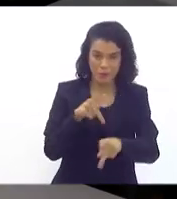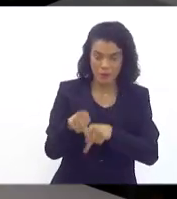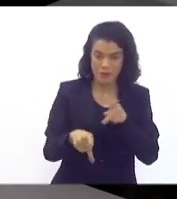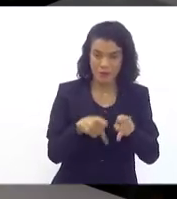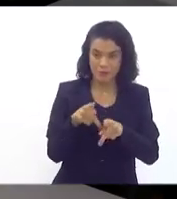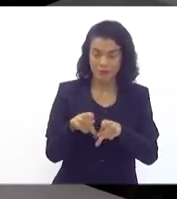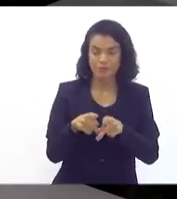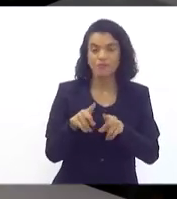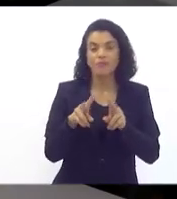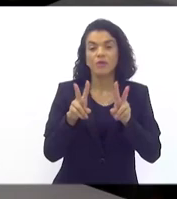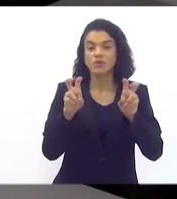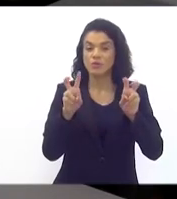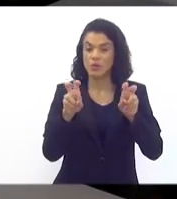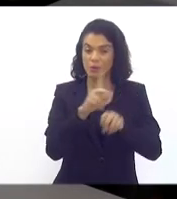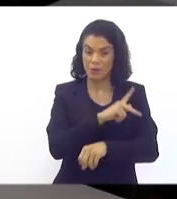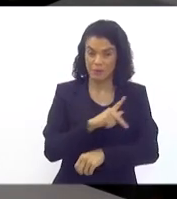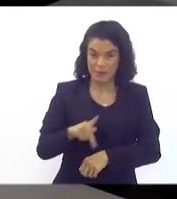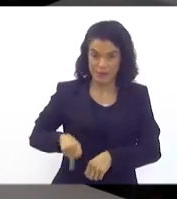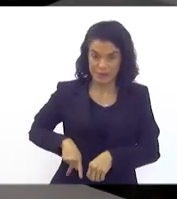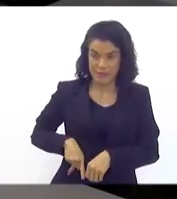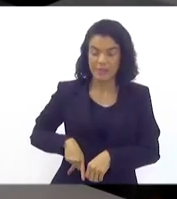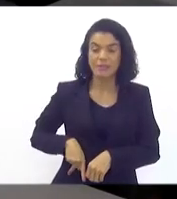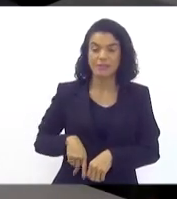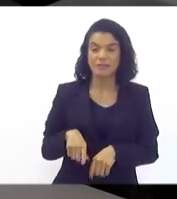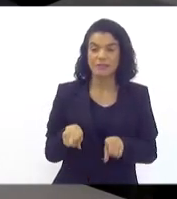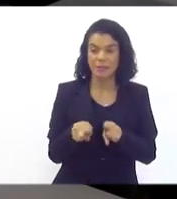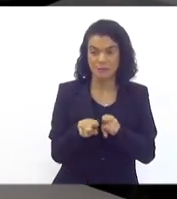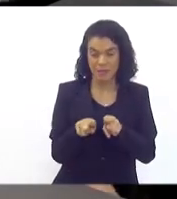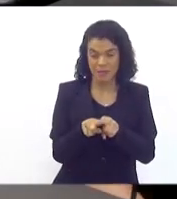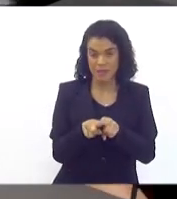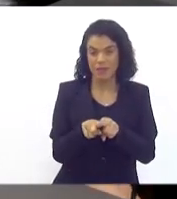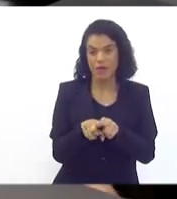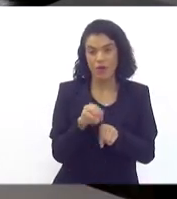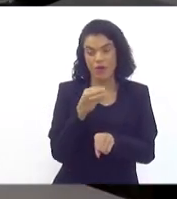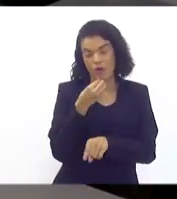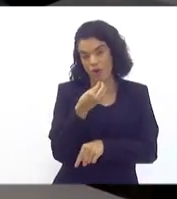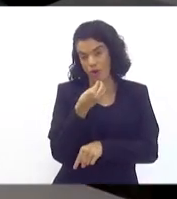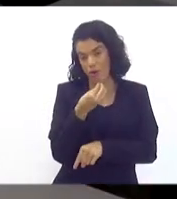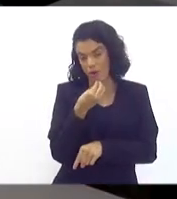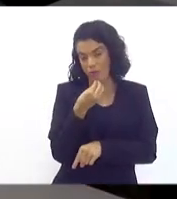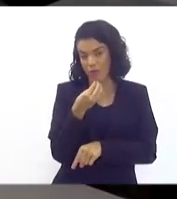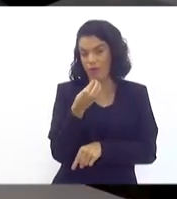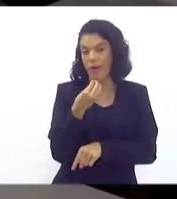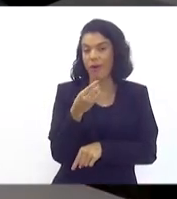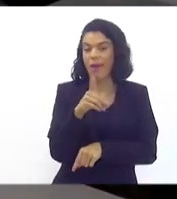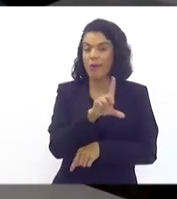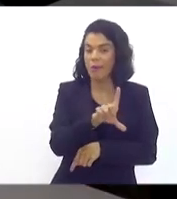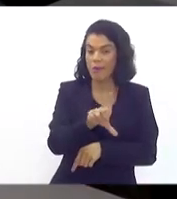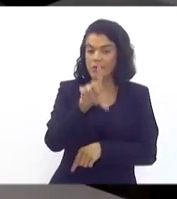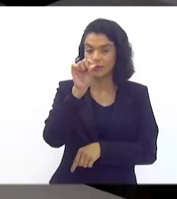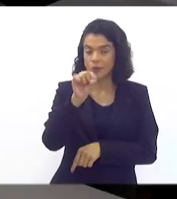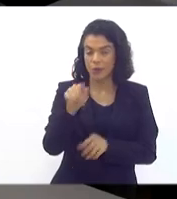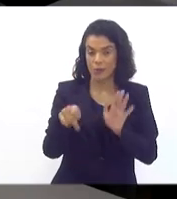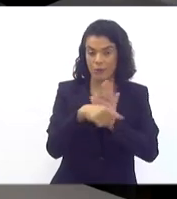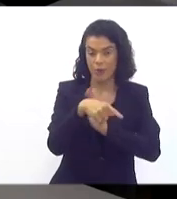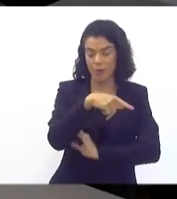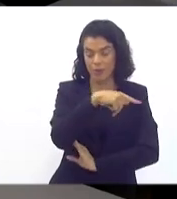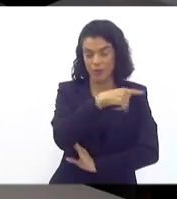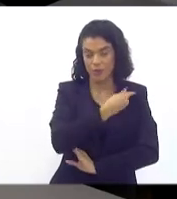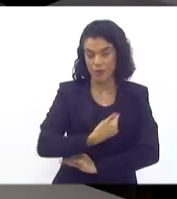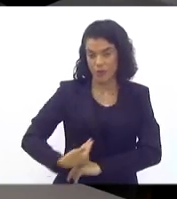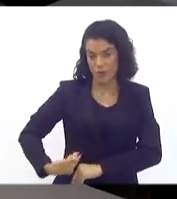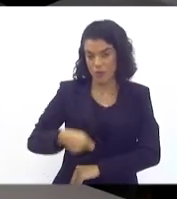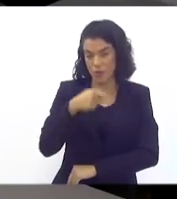da presidência ressaltando que obviamente é uma nomeação do governador eu não